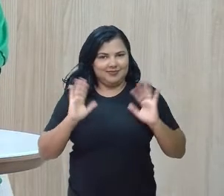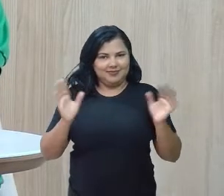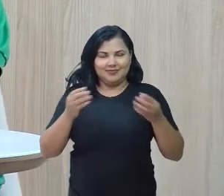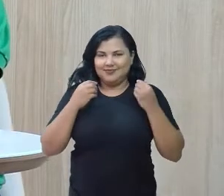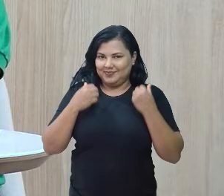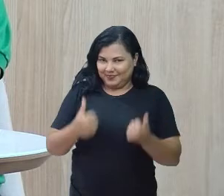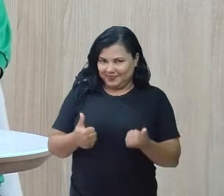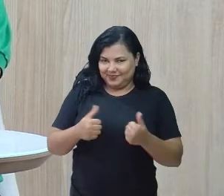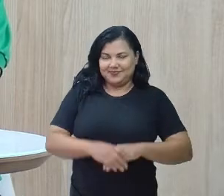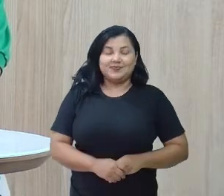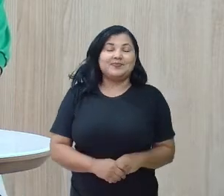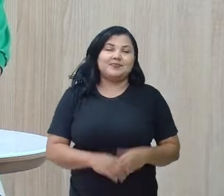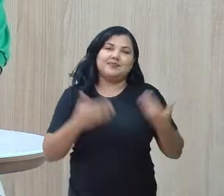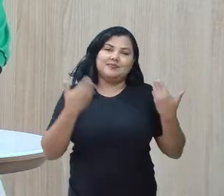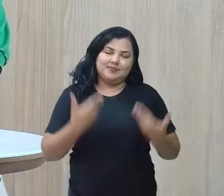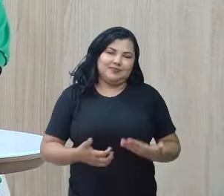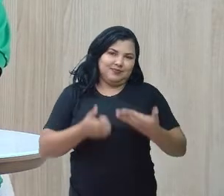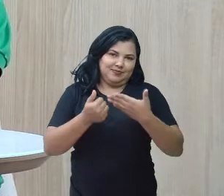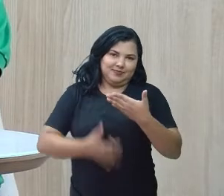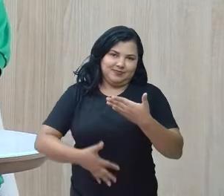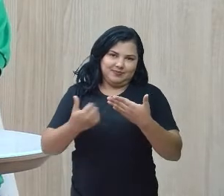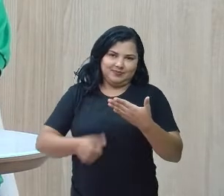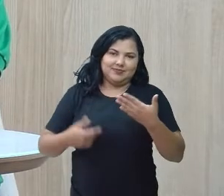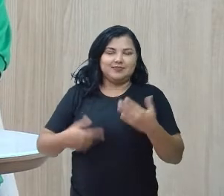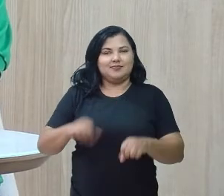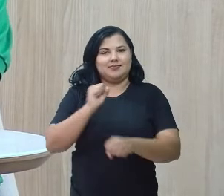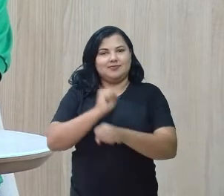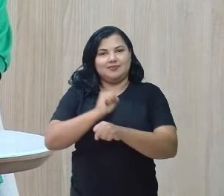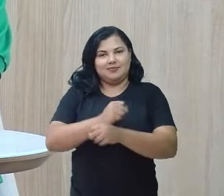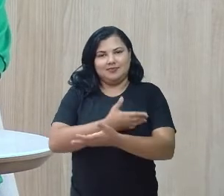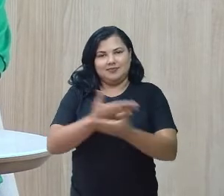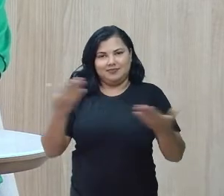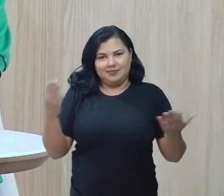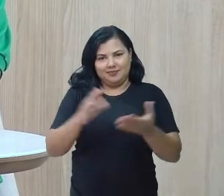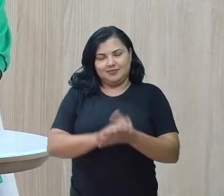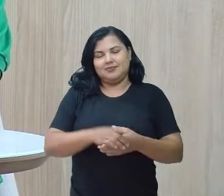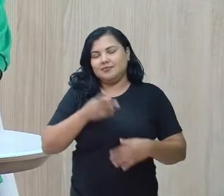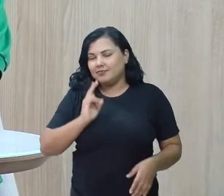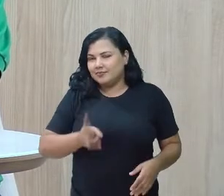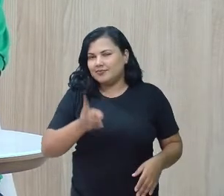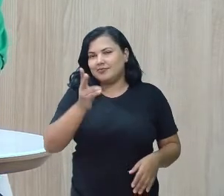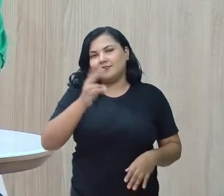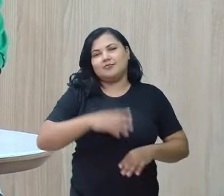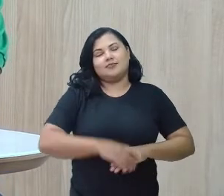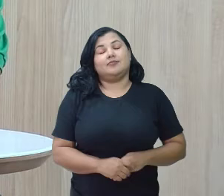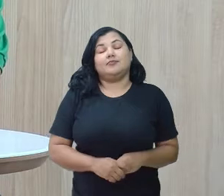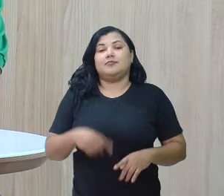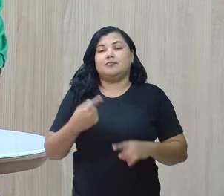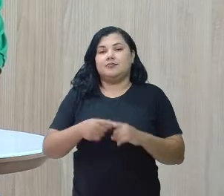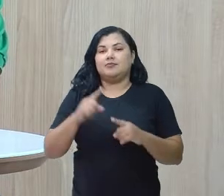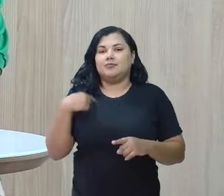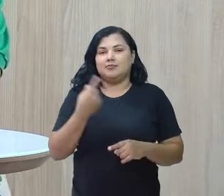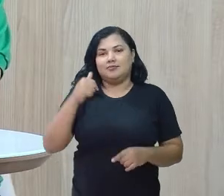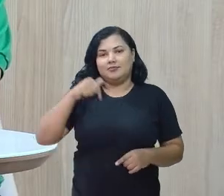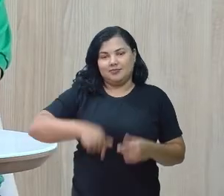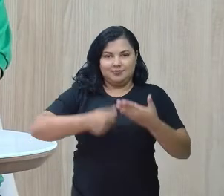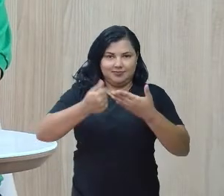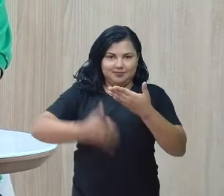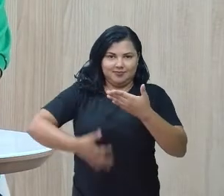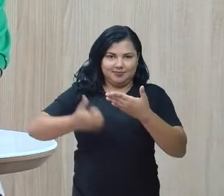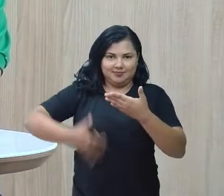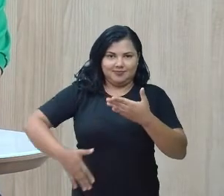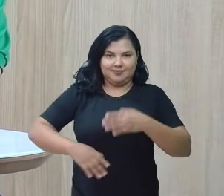bem? Estou aqui no chat aguardando vocês ou dando continuidade, não é? Porque vocês estão aqui no chat